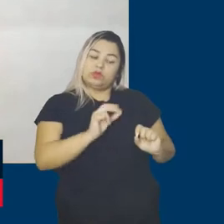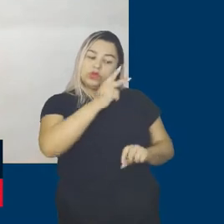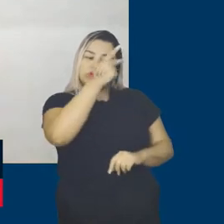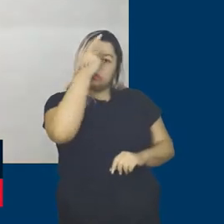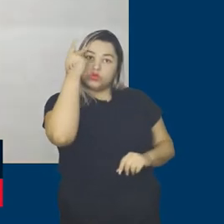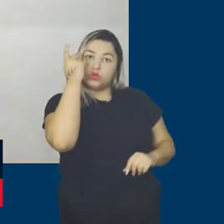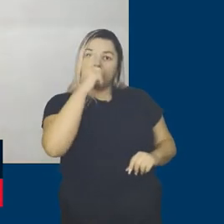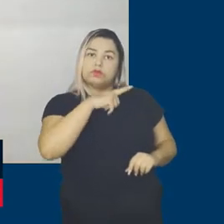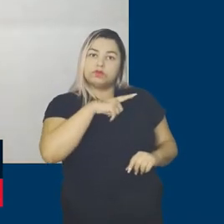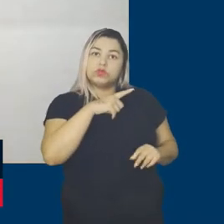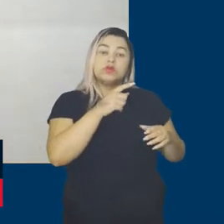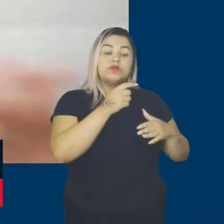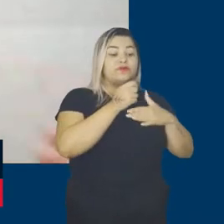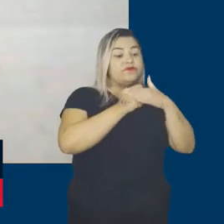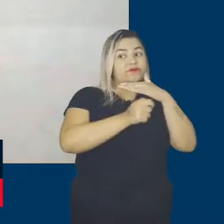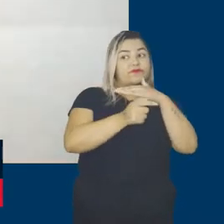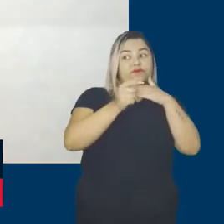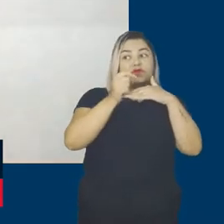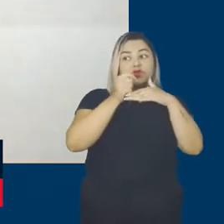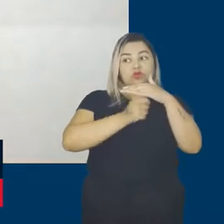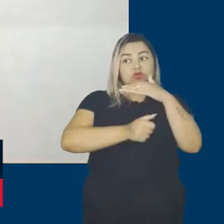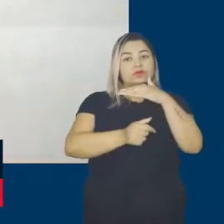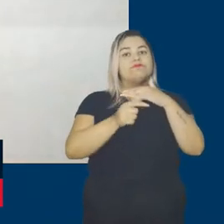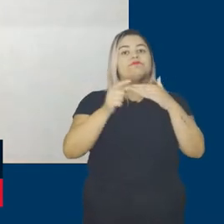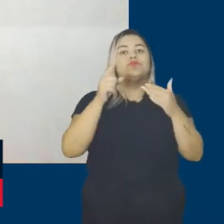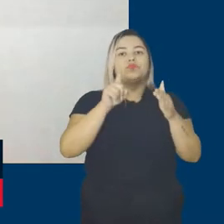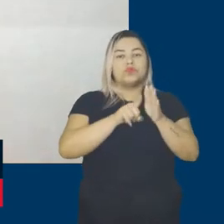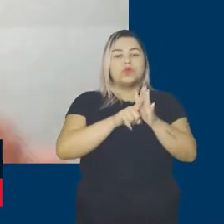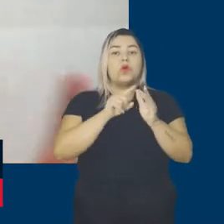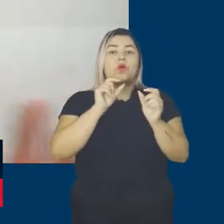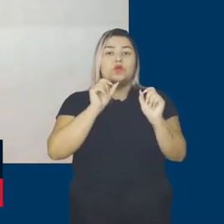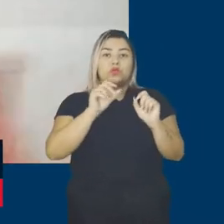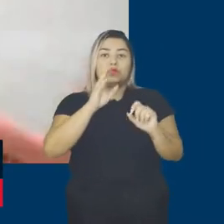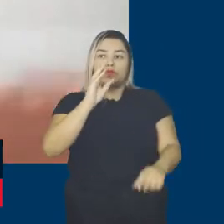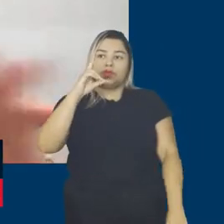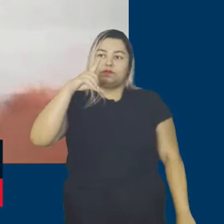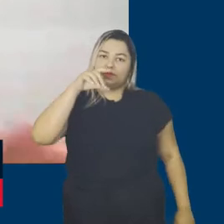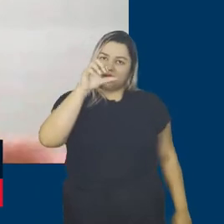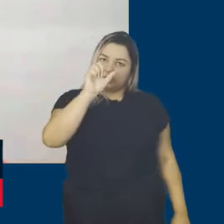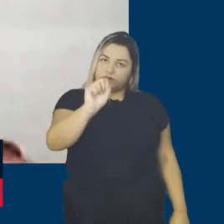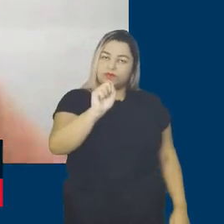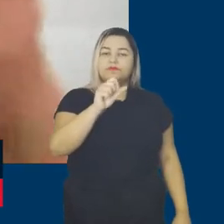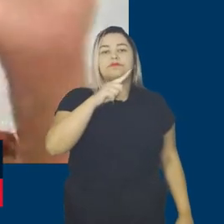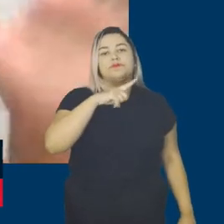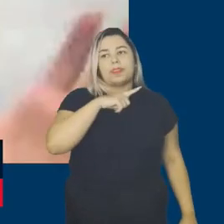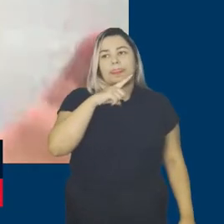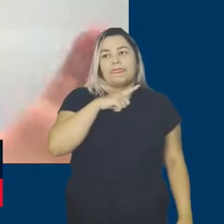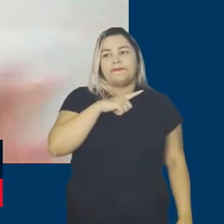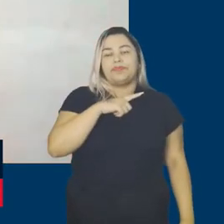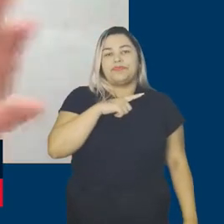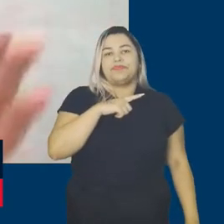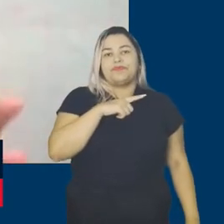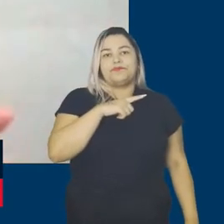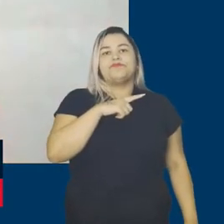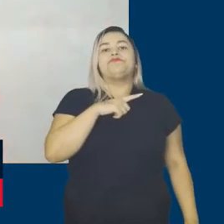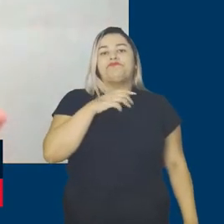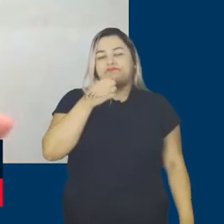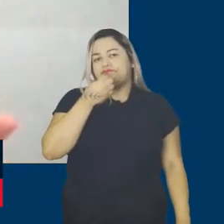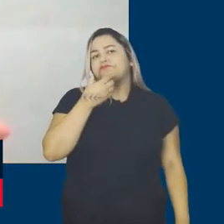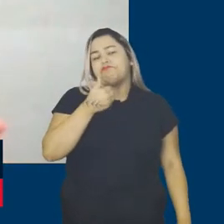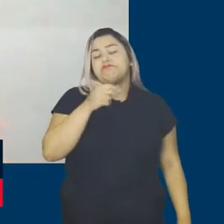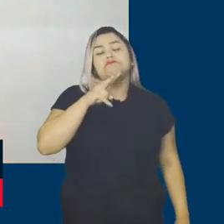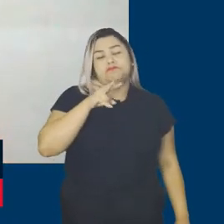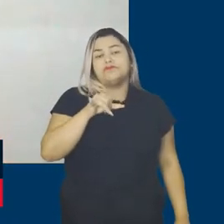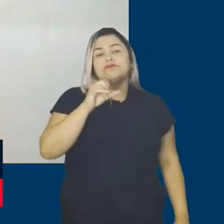queiram investir no desenvolvimento e comprem essas letras, né, do BNDES. Então, nós também... isso vai ser insuficiente. Claro que vai